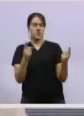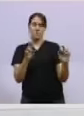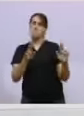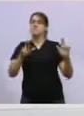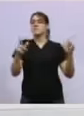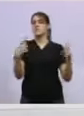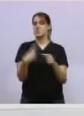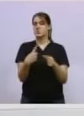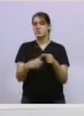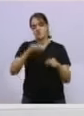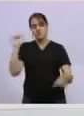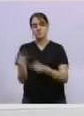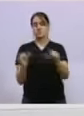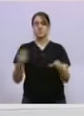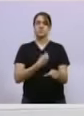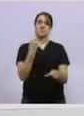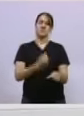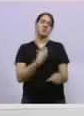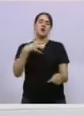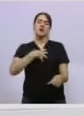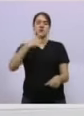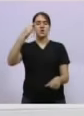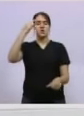a mesma, porque você modificou o jeito de